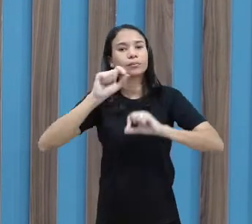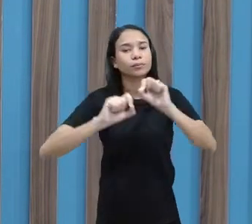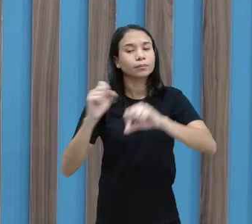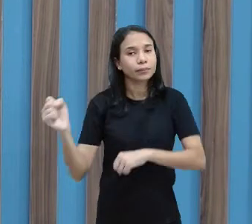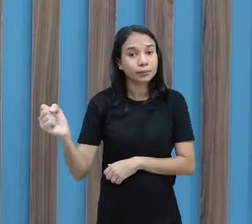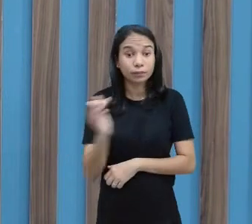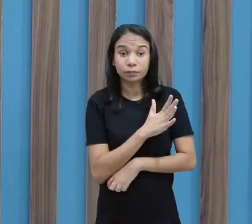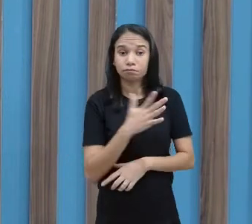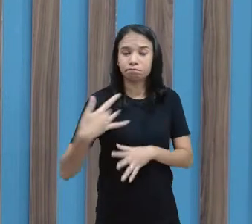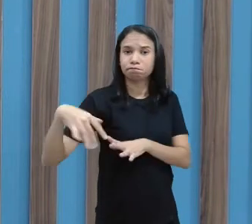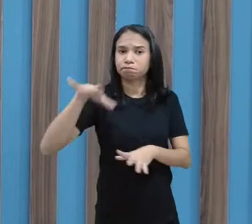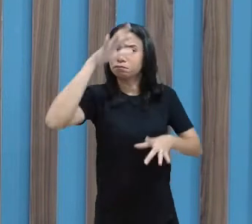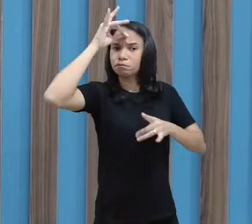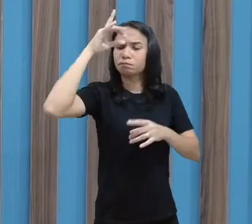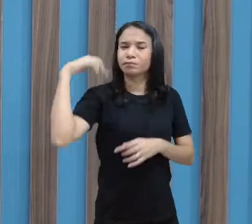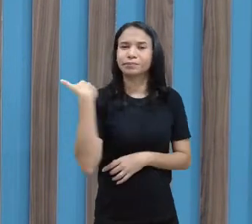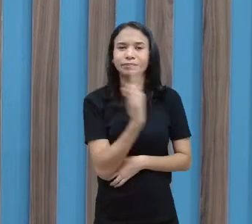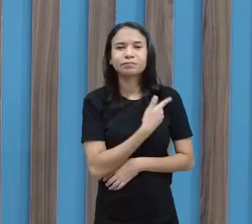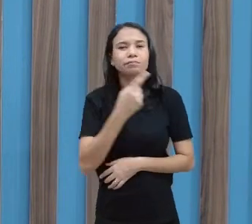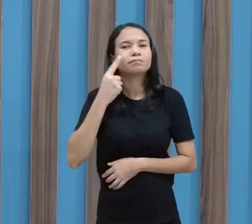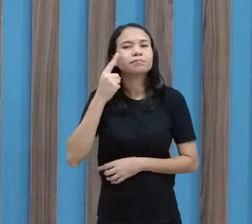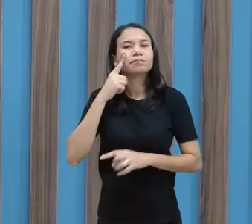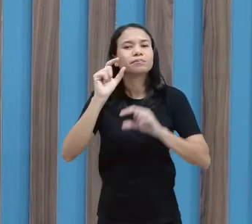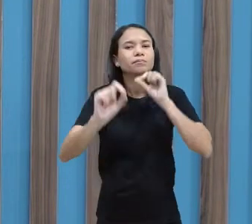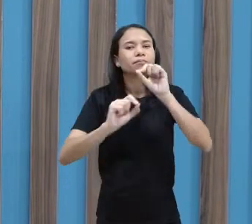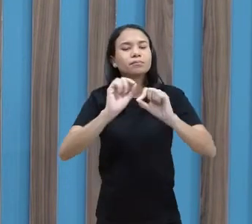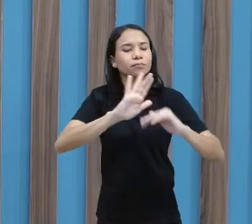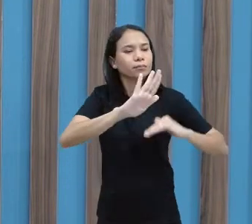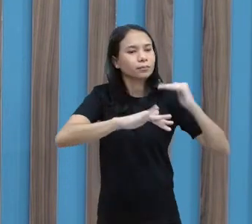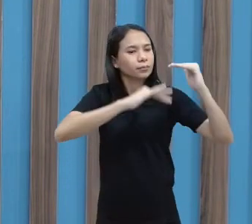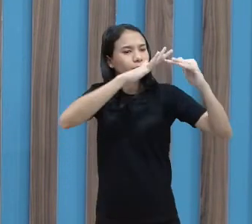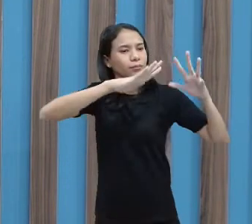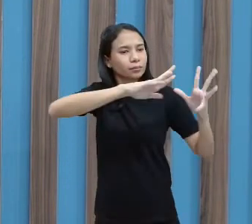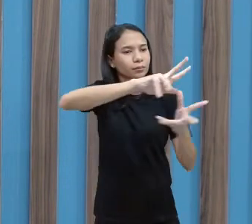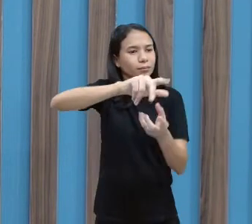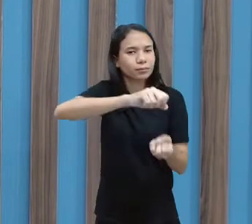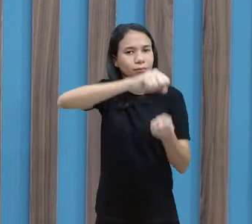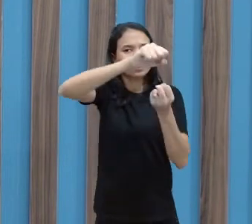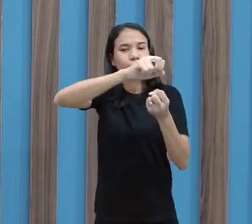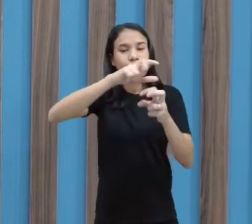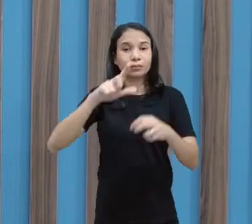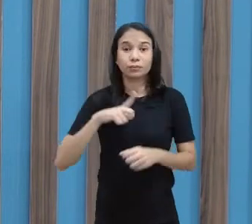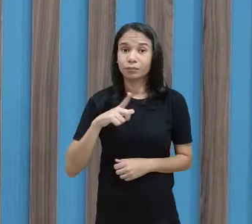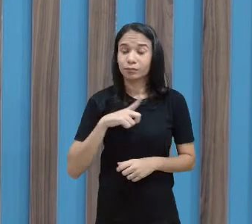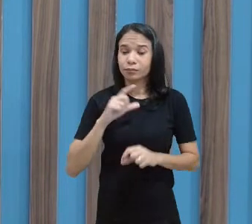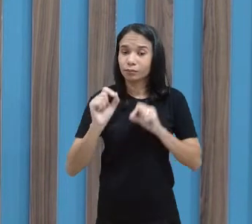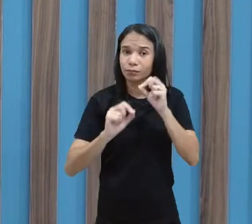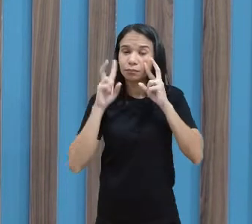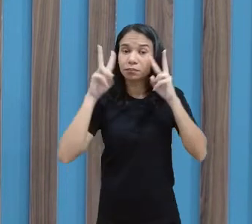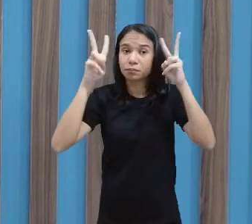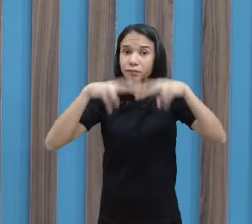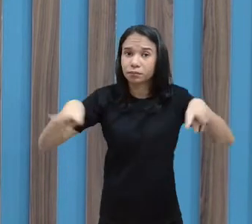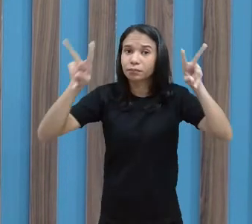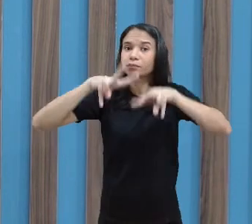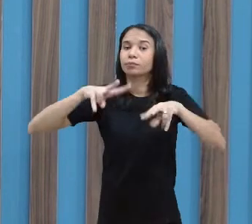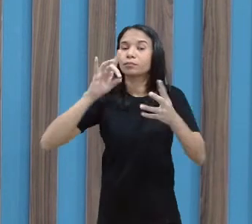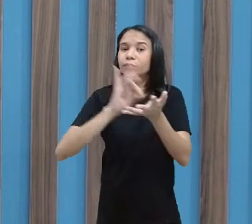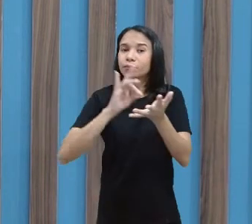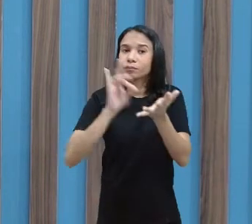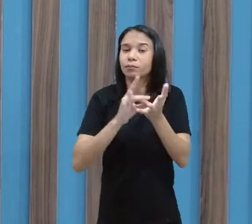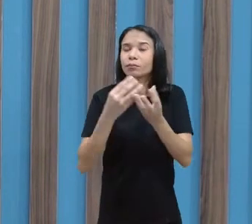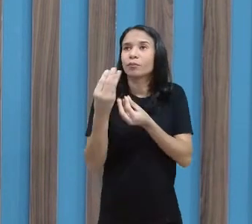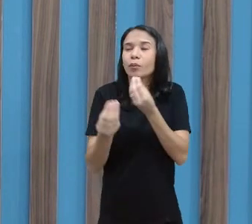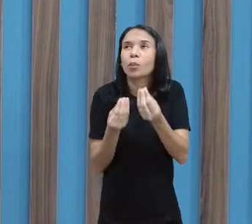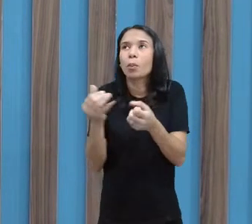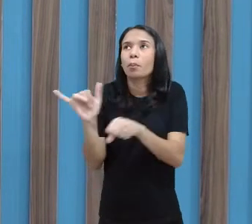nova roupagem, né? Quando a gente começou a pensar em ter esse desenvolvimento sustentável, a gente visualizar alternativas